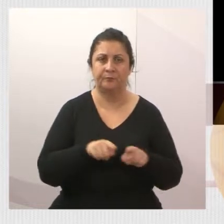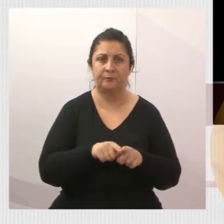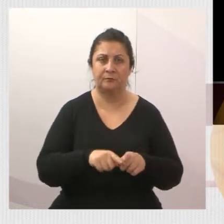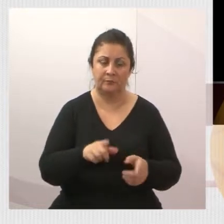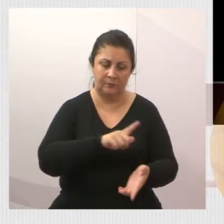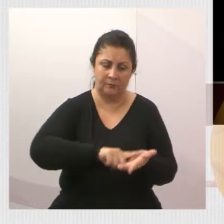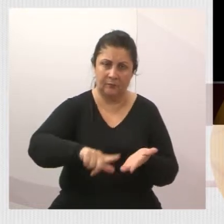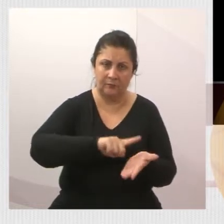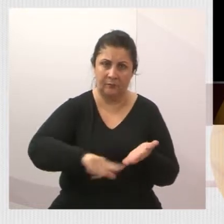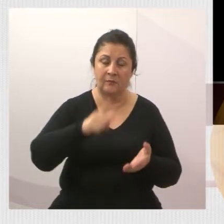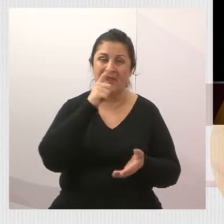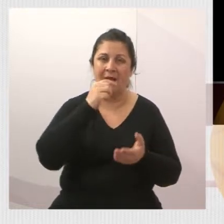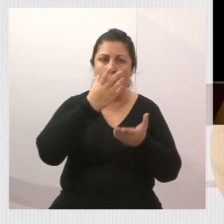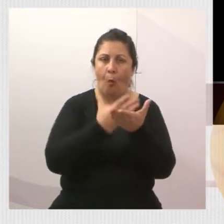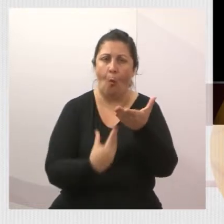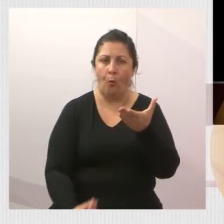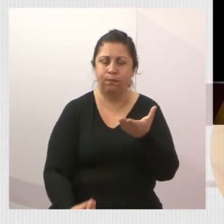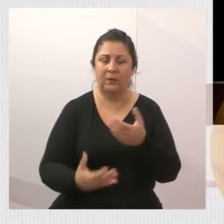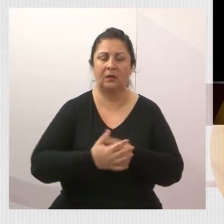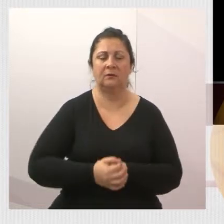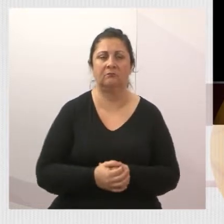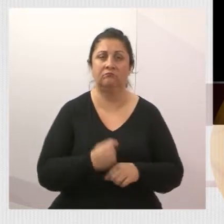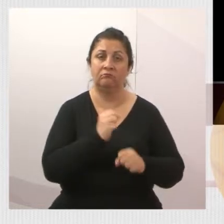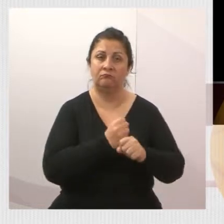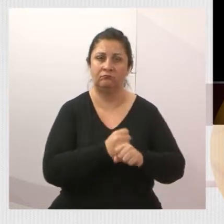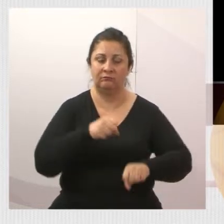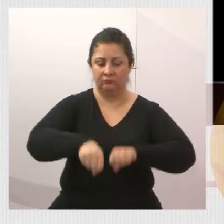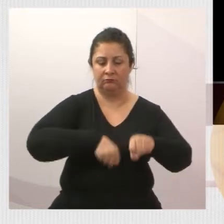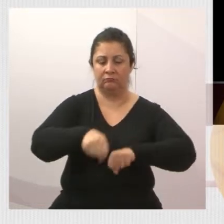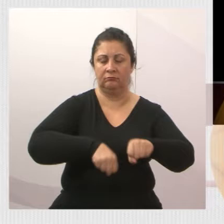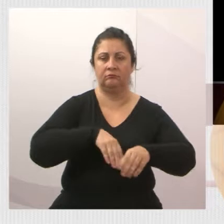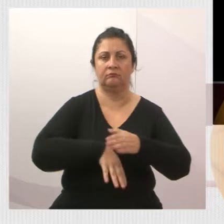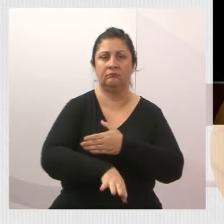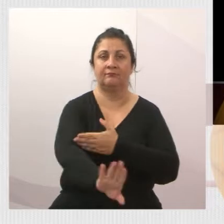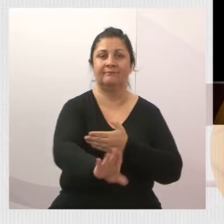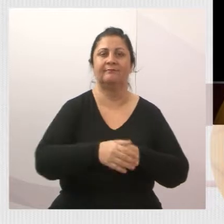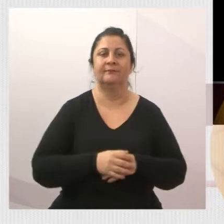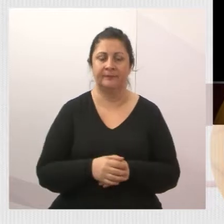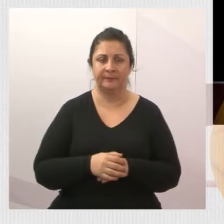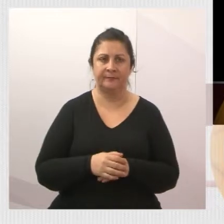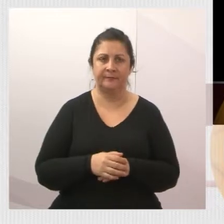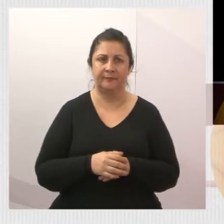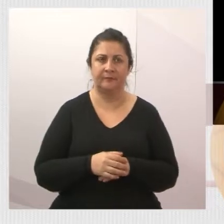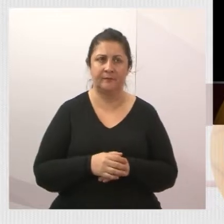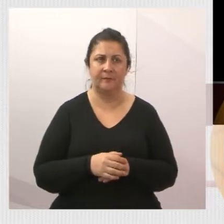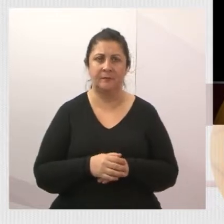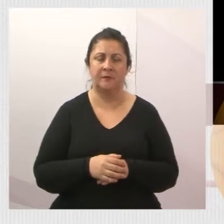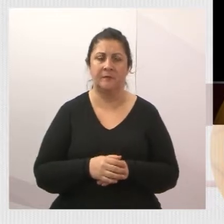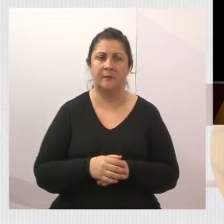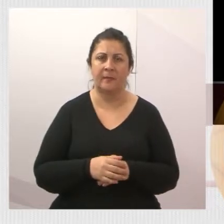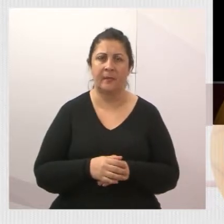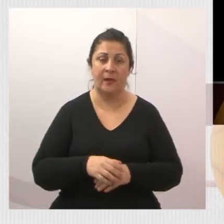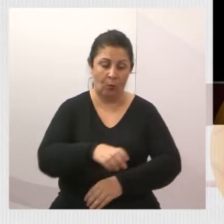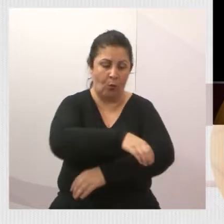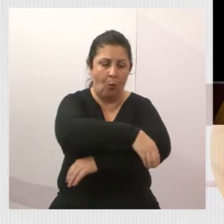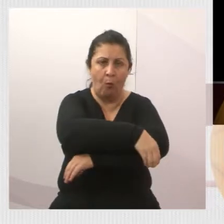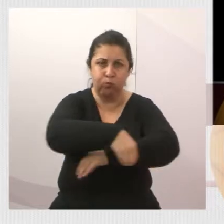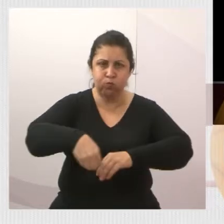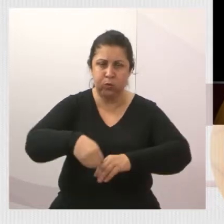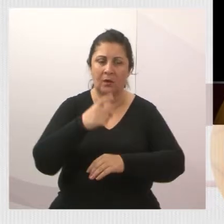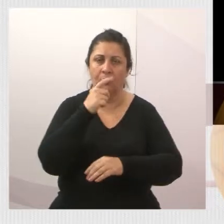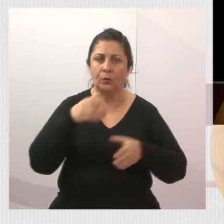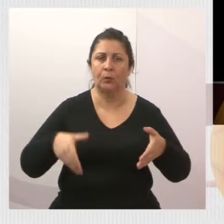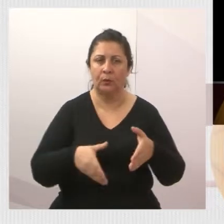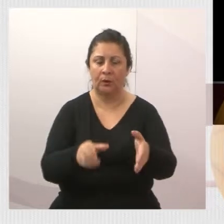recapeamento e drenagem, construções de ciclovia, saneamento integrado do Vale do Córrego do Turi